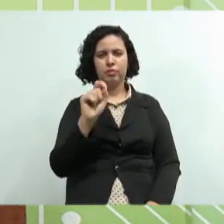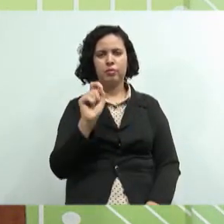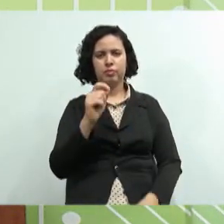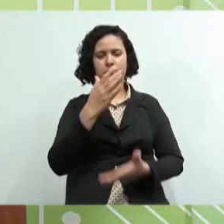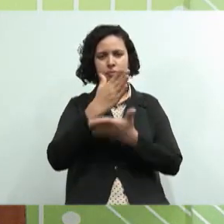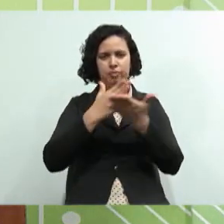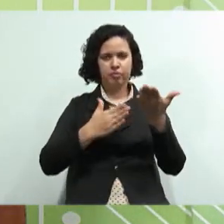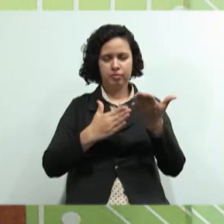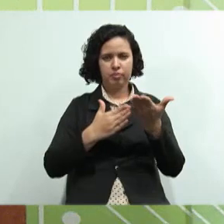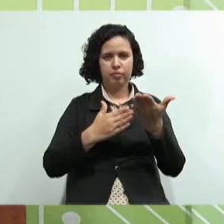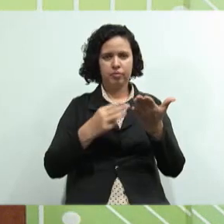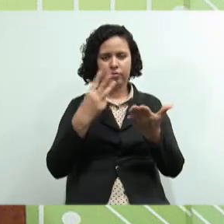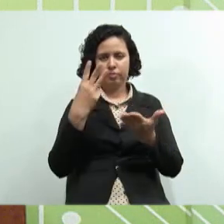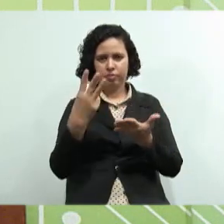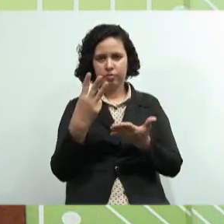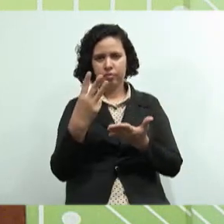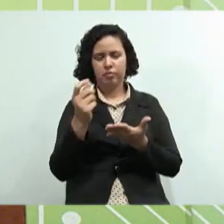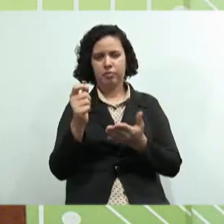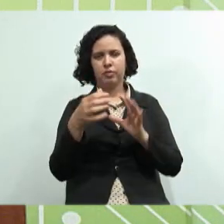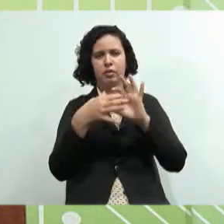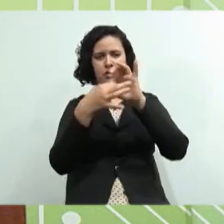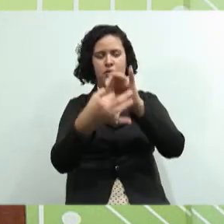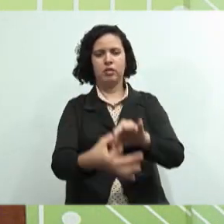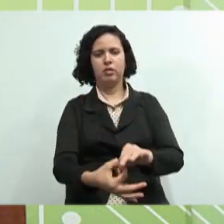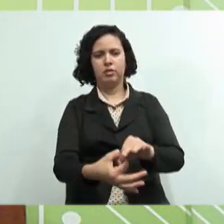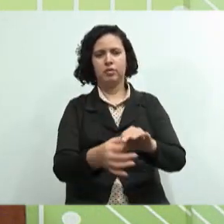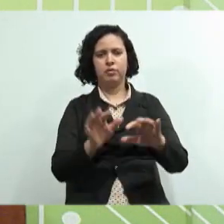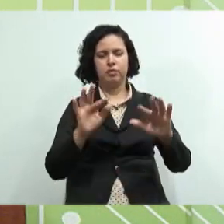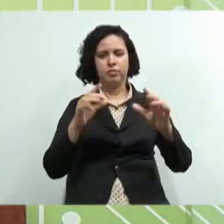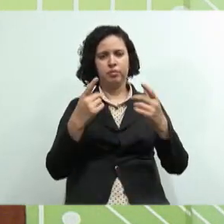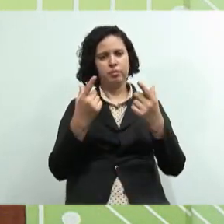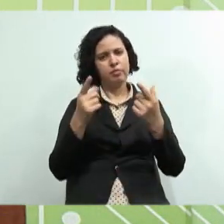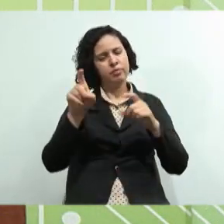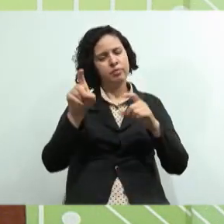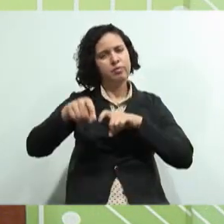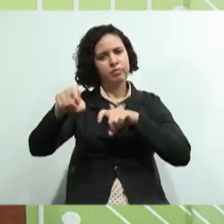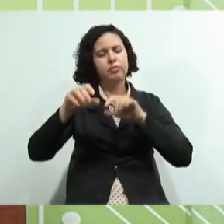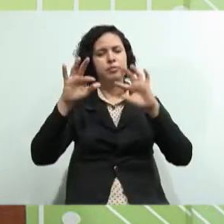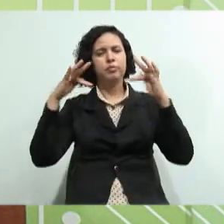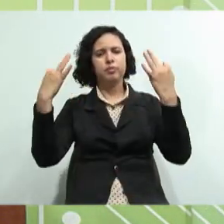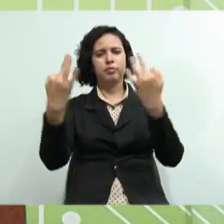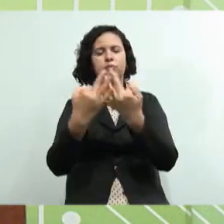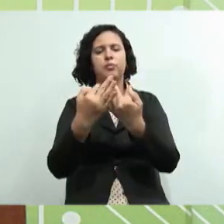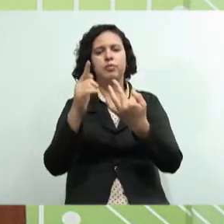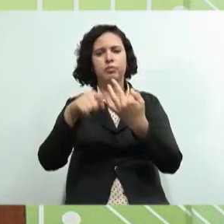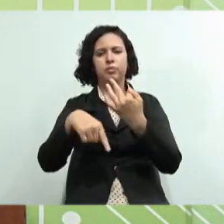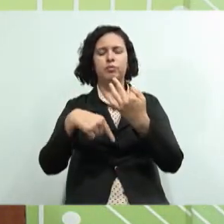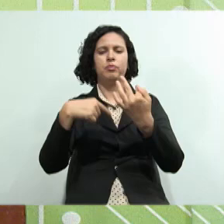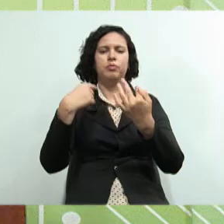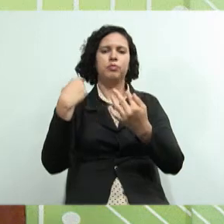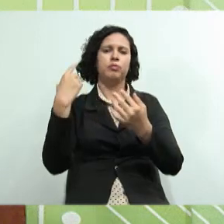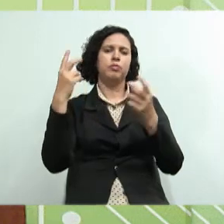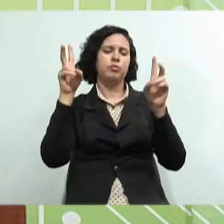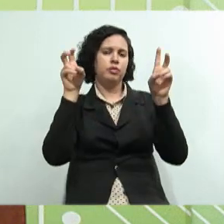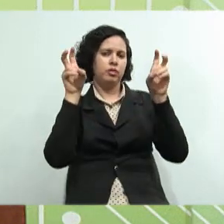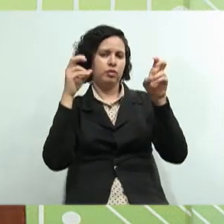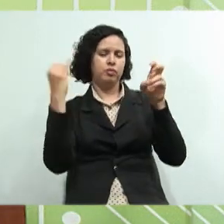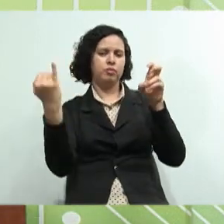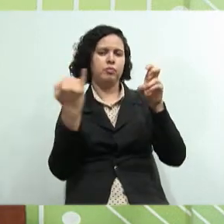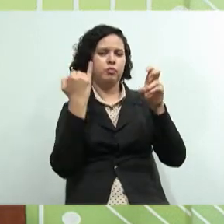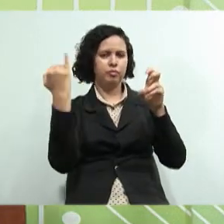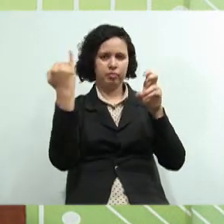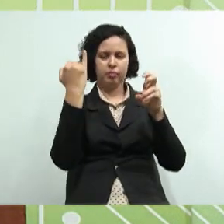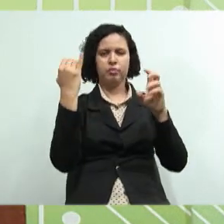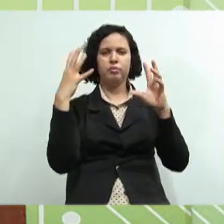PIB em 3 partes, um terço está ligado à agricultura familiar. Então, a agricultura familiar é um tema muito importante e muito relevante